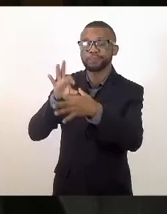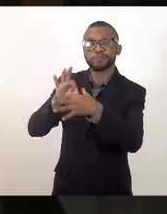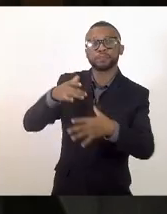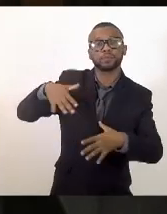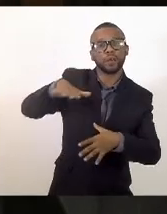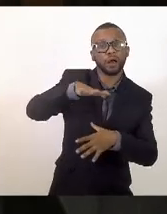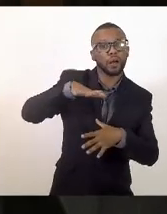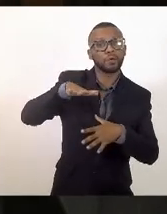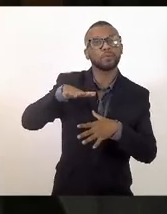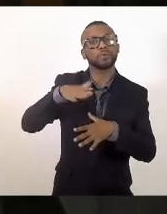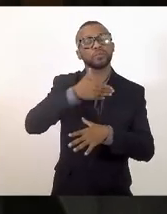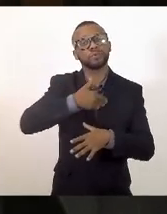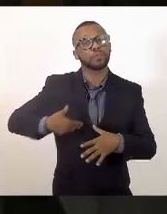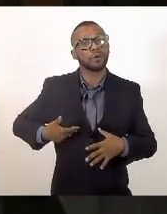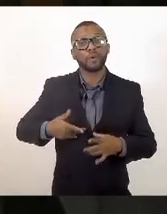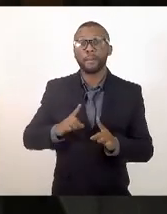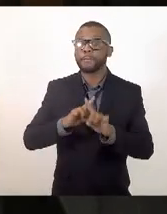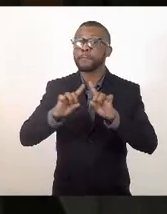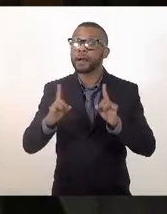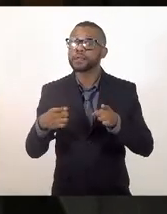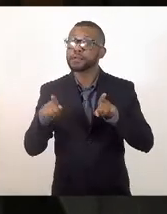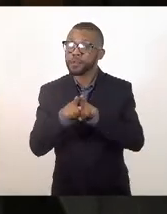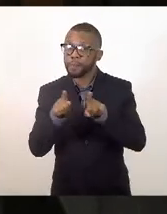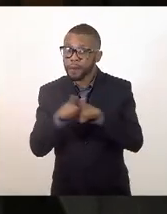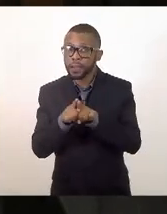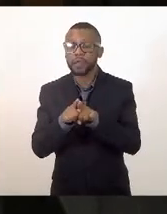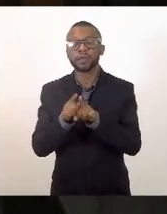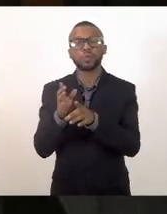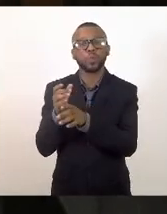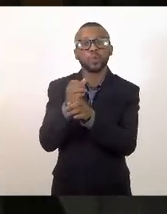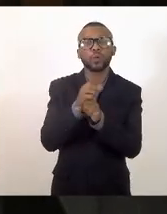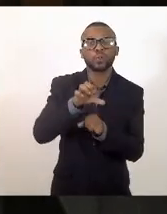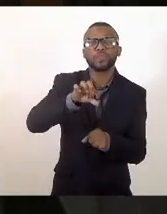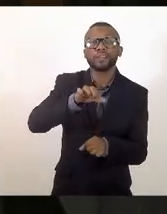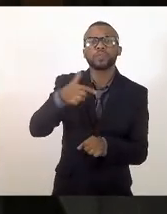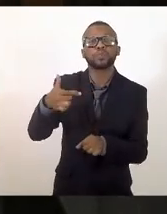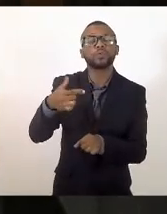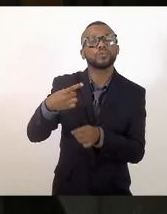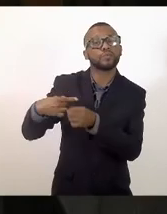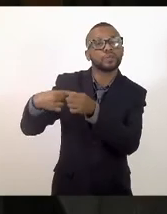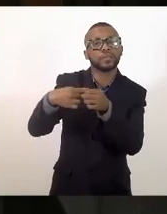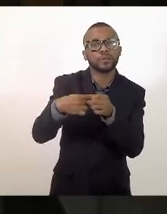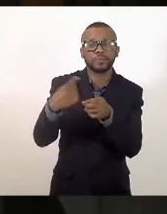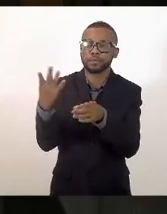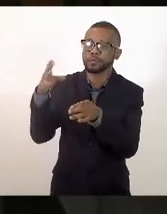Rio de Janeiro, mas também dos 92 municípios que integram esse Estado.